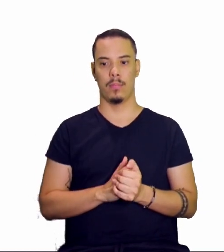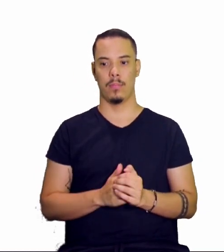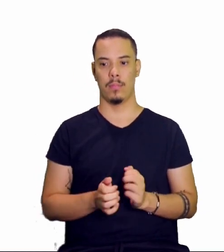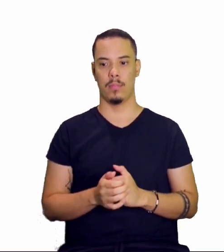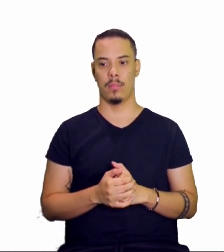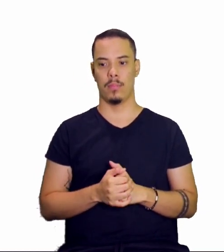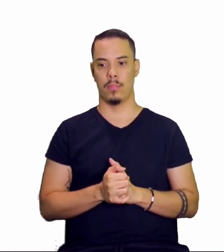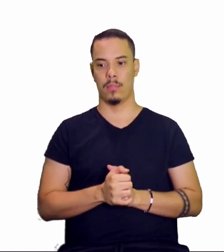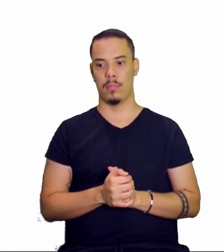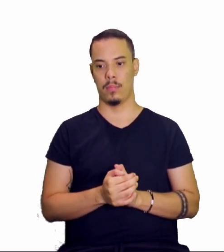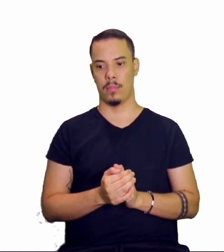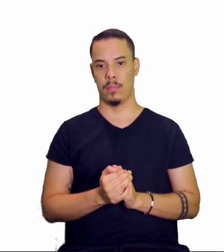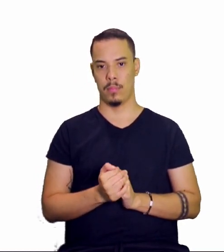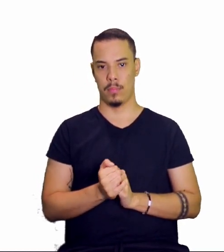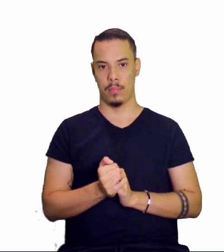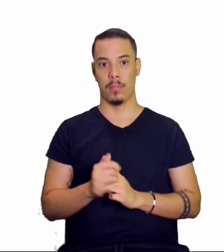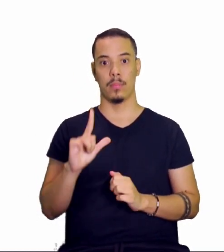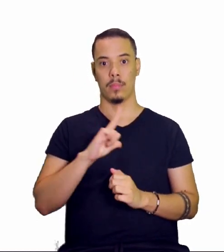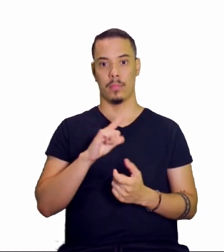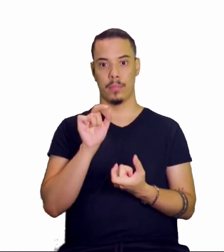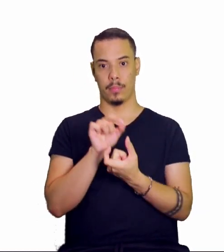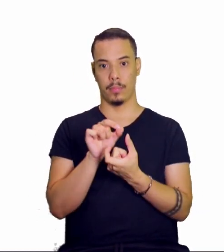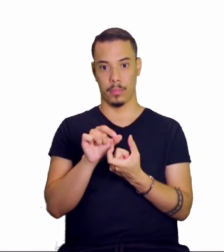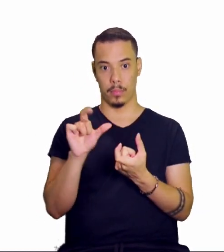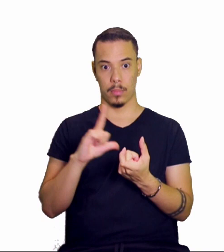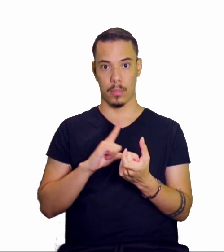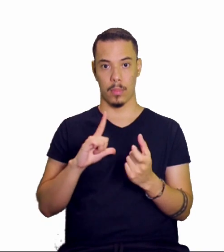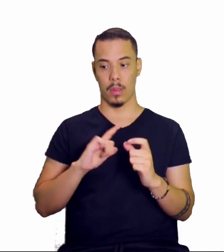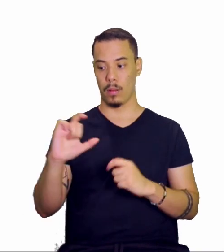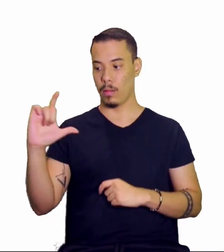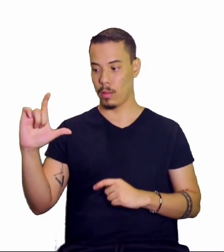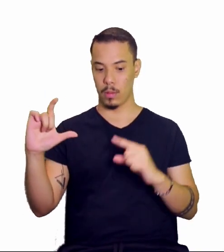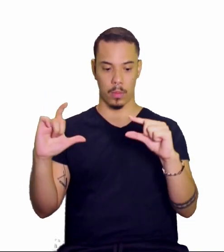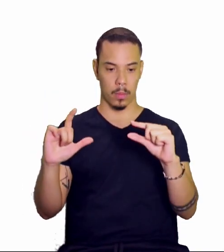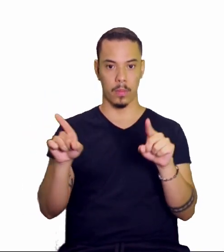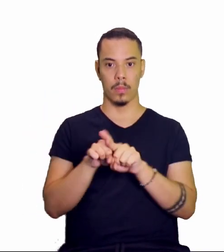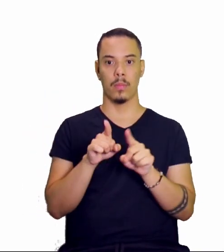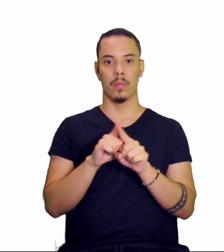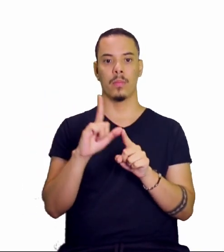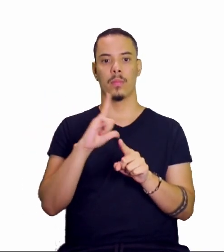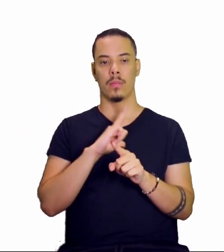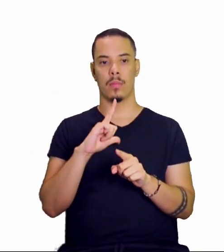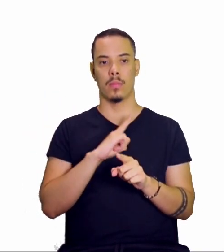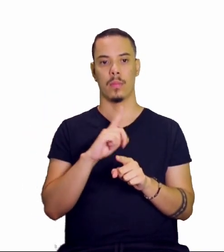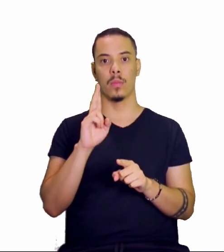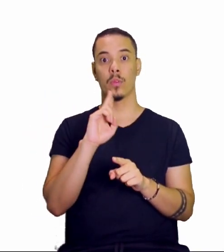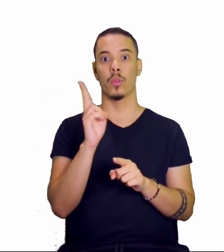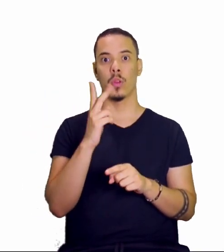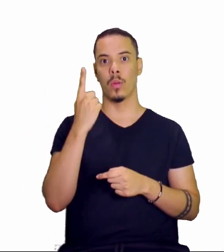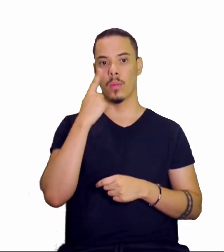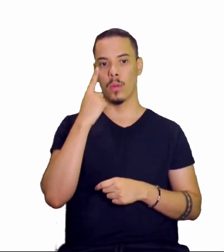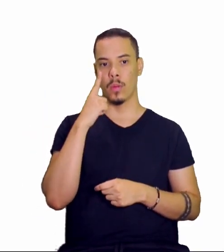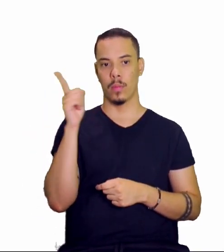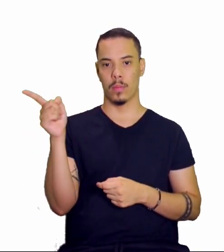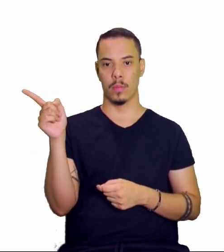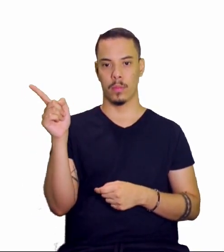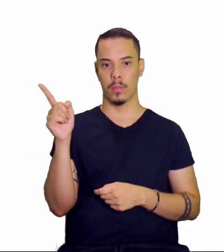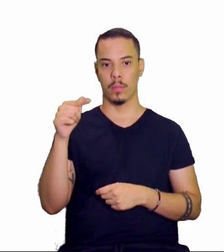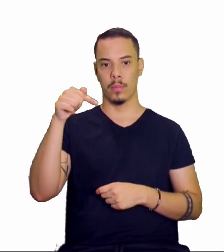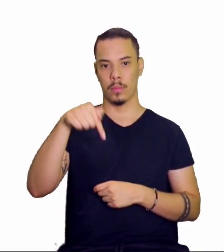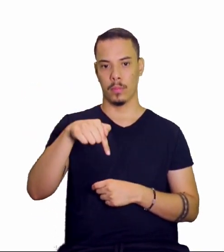comprimento, continuando. Do maior ao menor temos quilômetro, hectômetro, decâmetro. Olha o metro